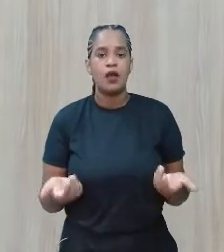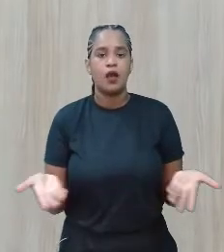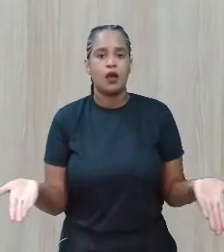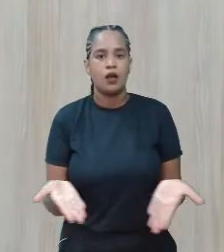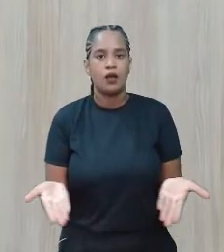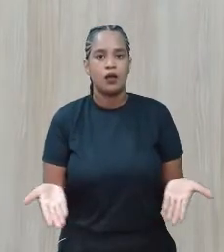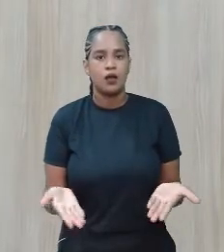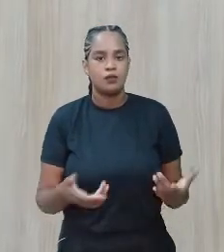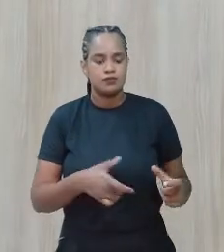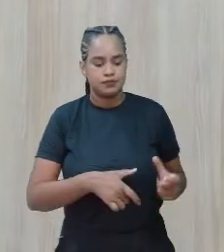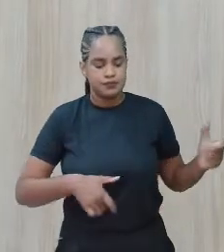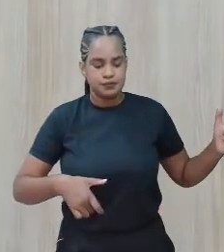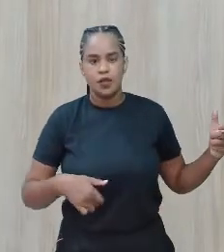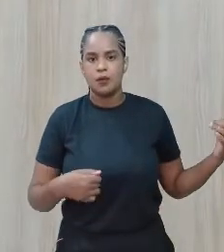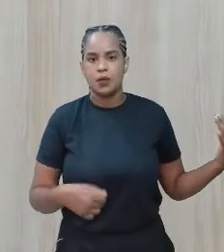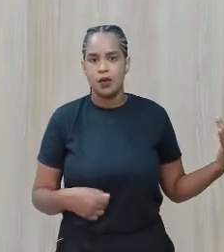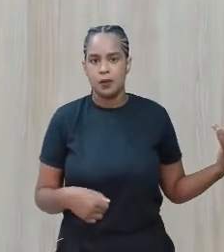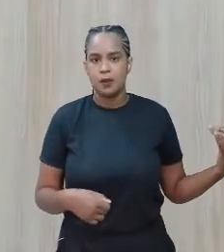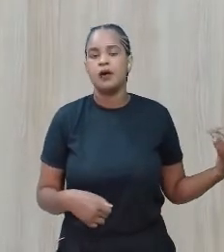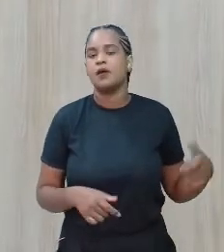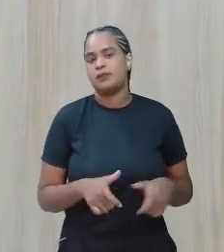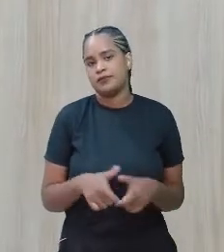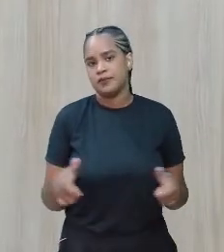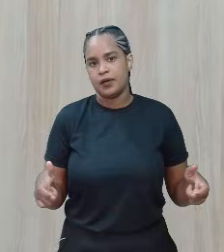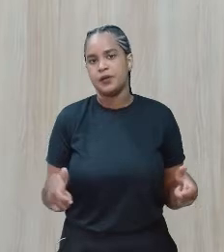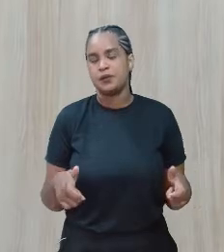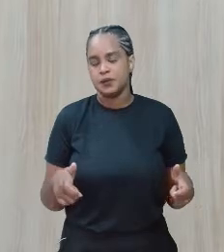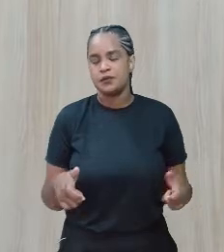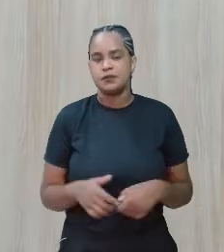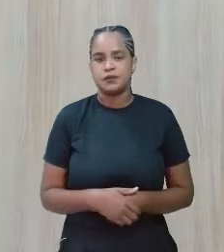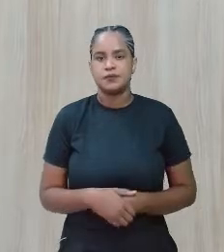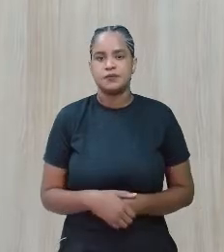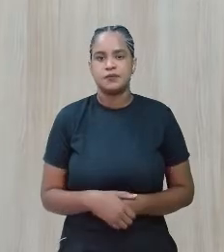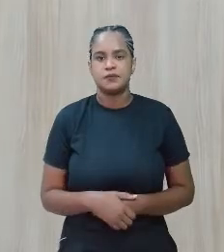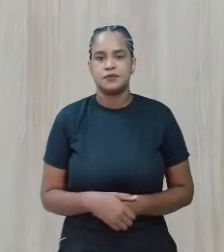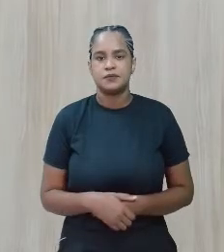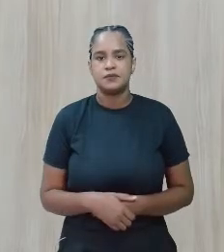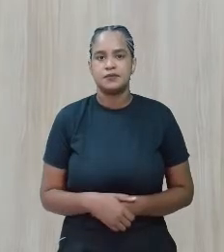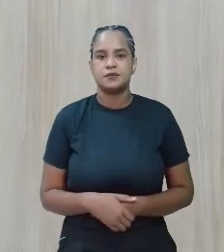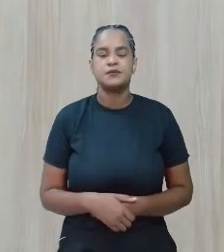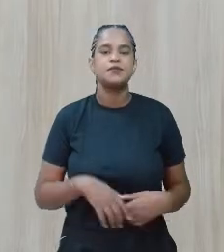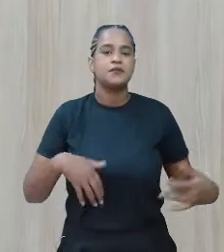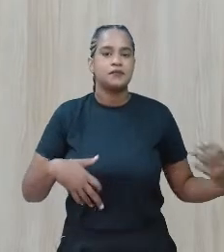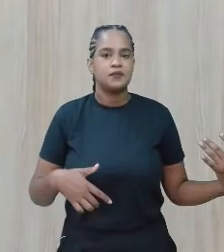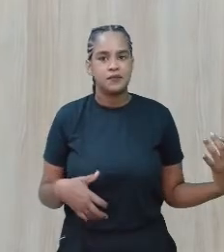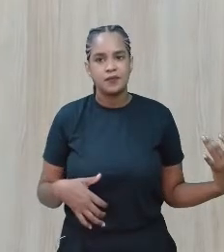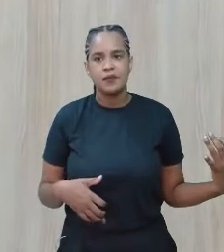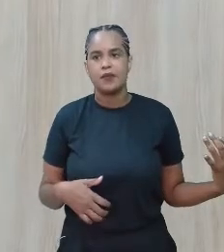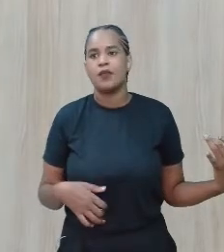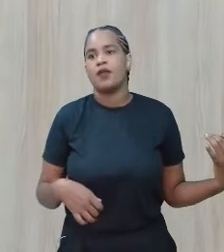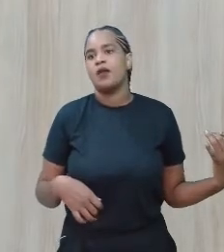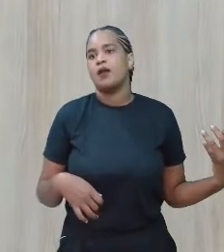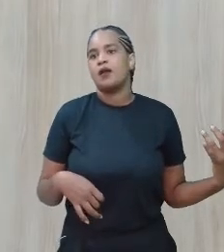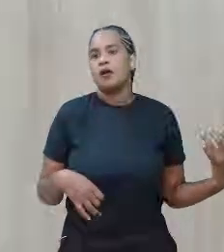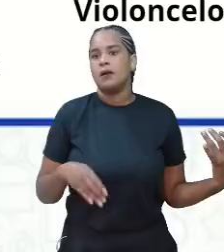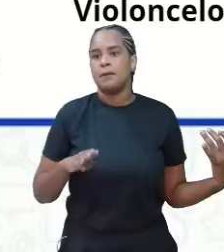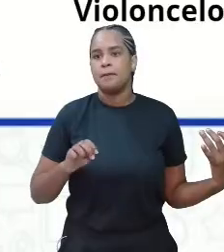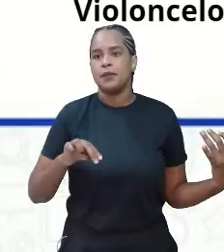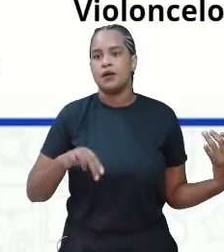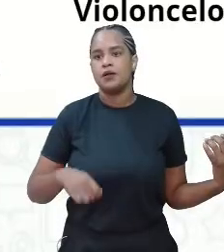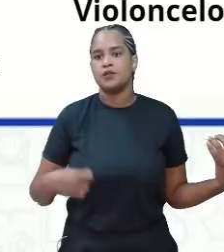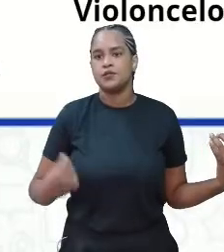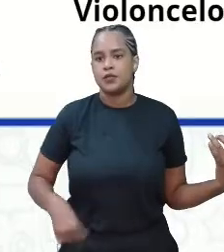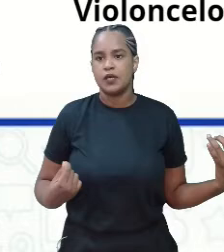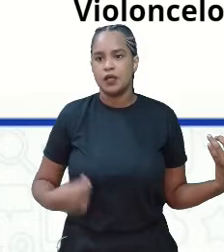Isso. Os instrumentos com braço são a maioria dos instrumentos de cordas, né? O violão, o bandolim, o banjo, a